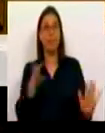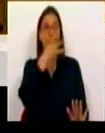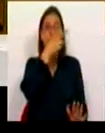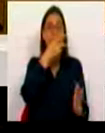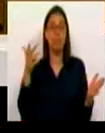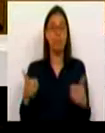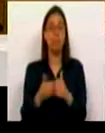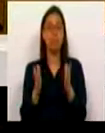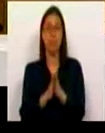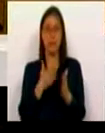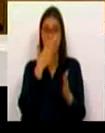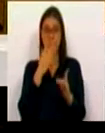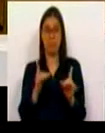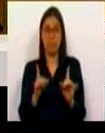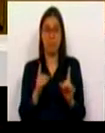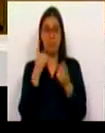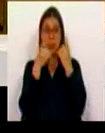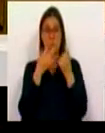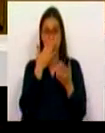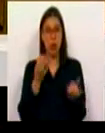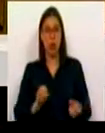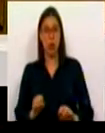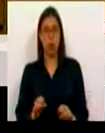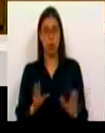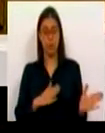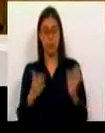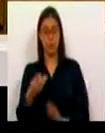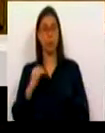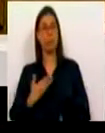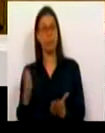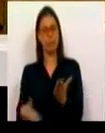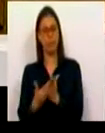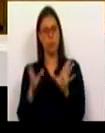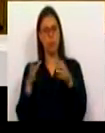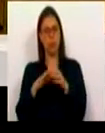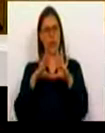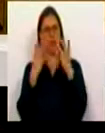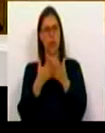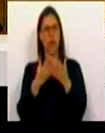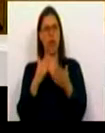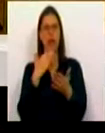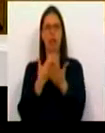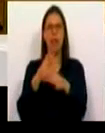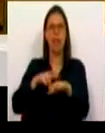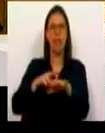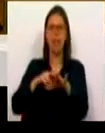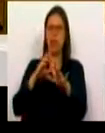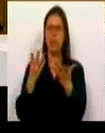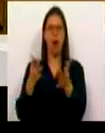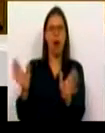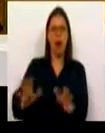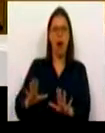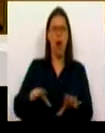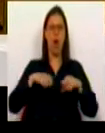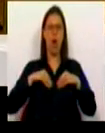Infelizmente, todas elas não parecem nada ponderadas. Por um lado, o PSD propõe que o Conselho Geral atropele as competências da direção,